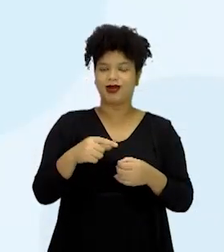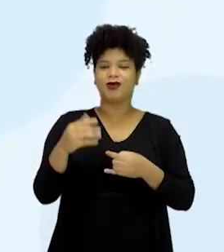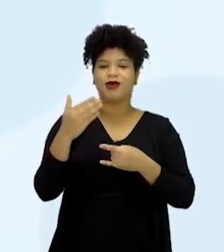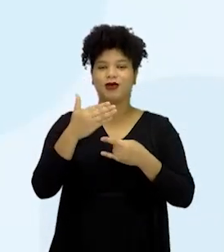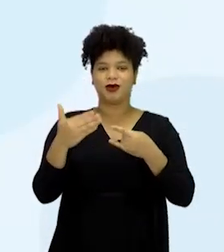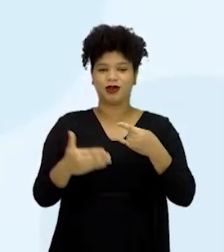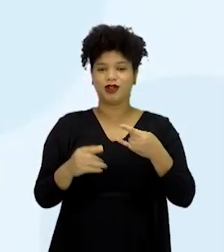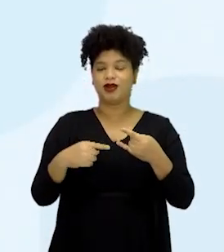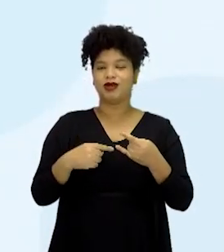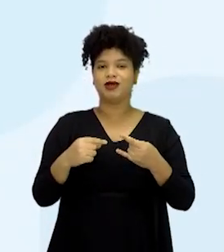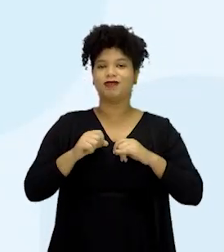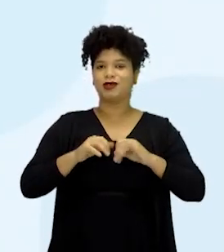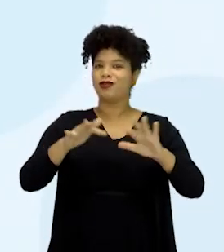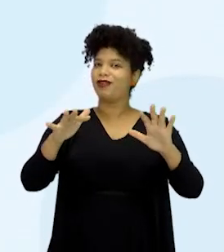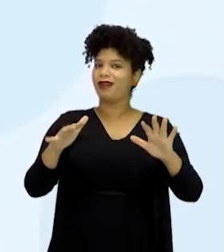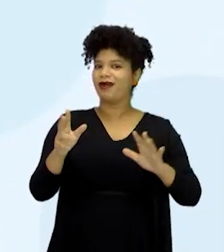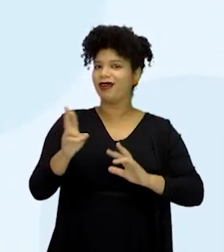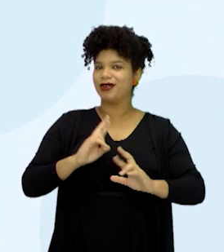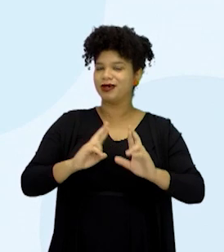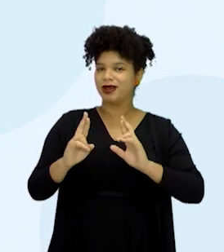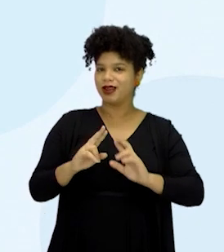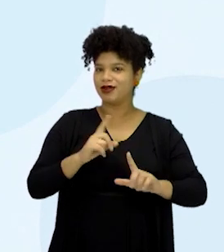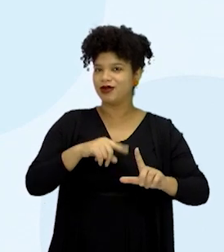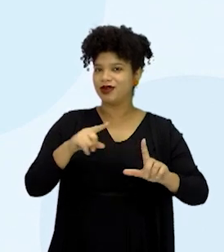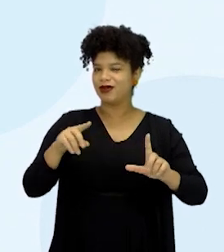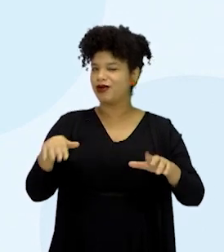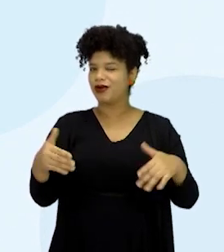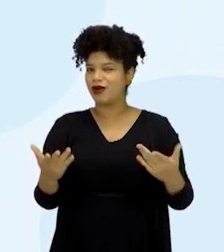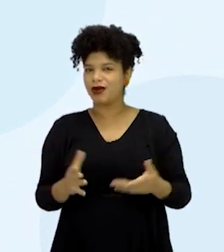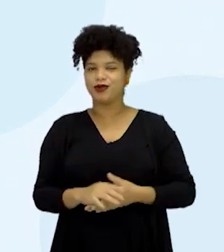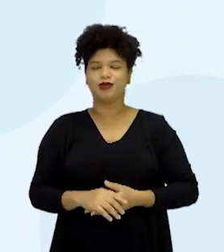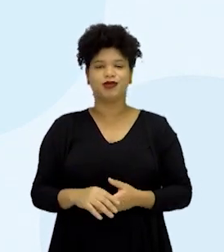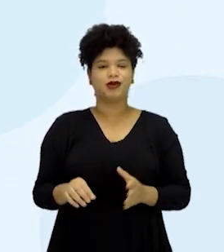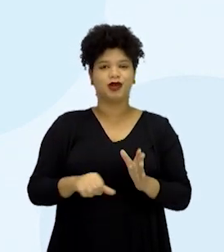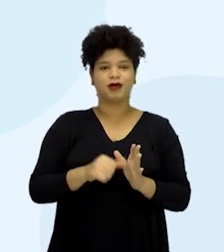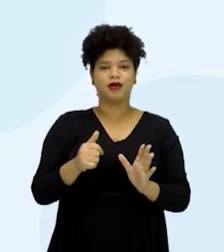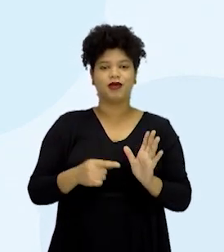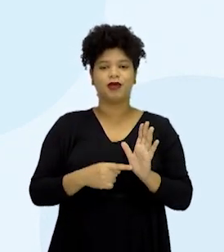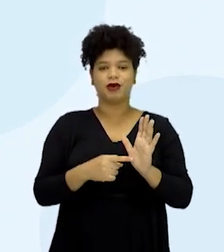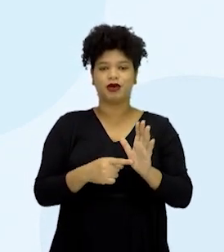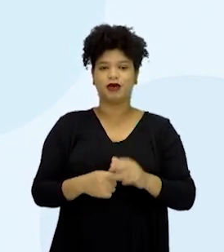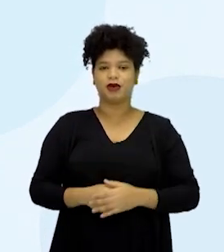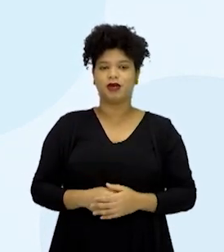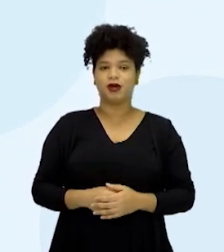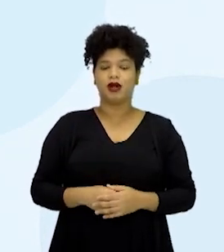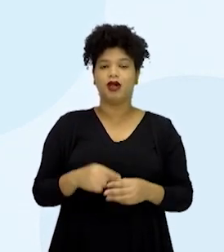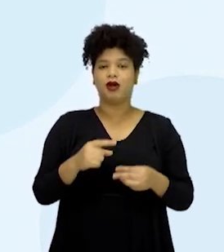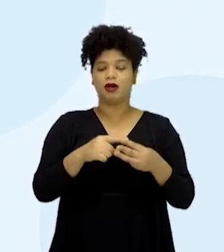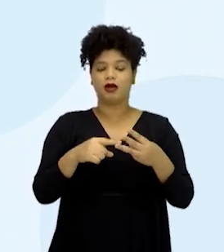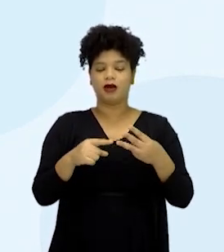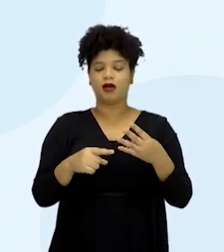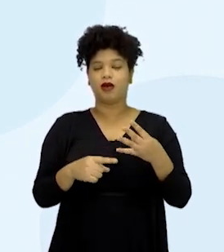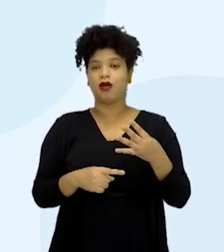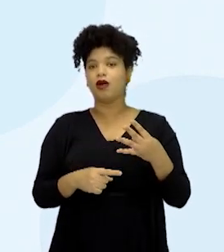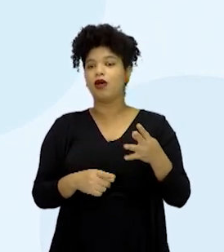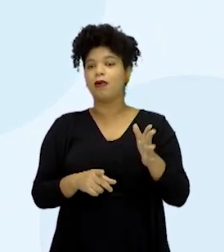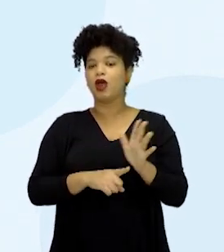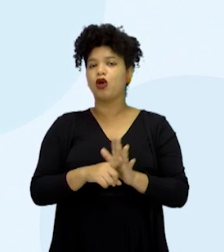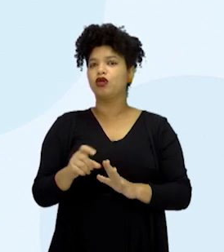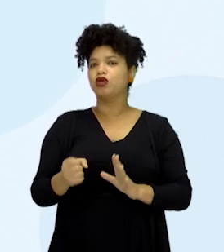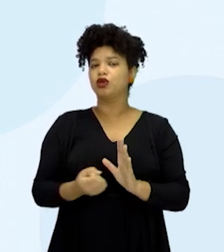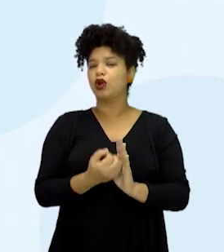gente divulgar o resultado desses gráficos. Então, primeiro eu vou começar falando quatro perguntas que nós fizemos